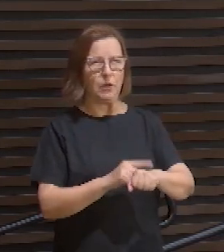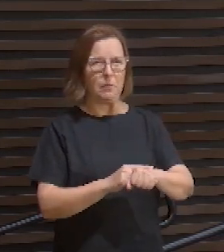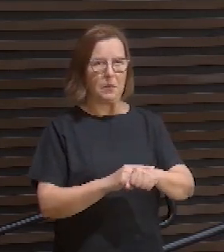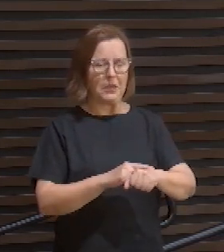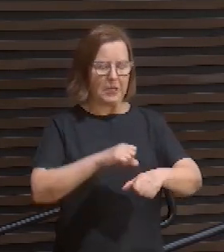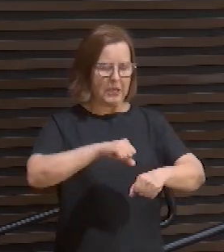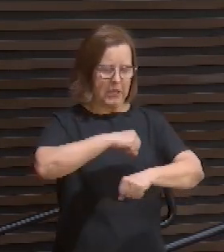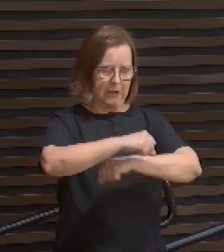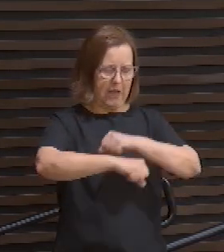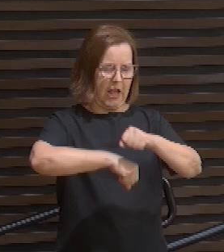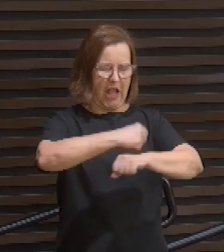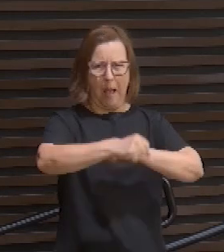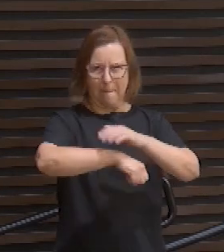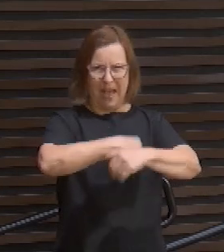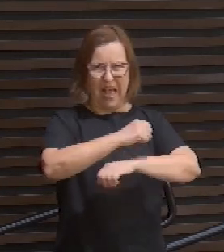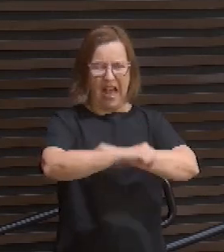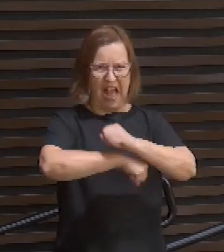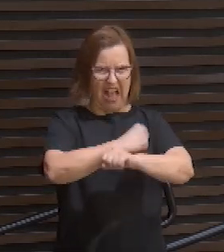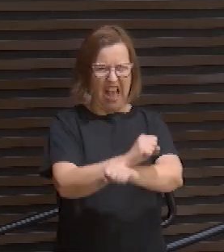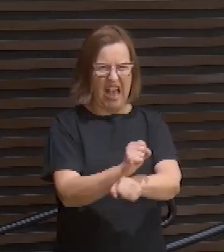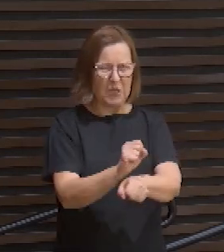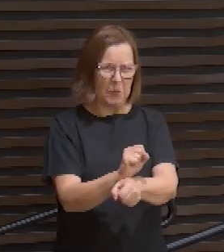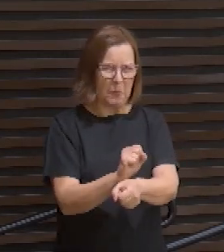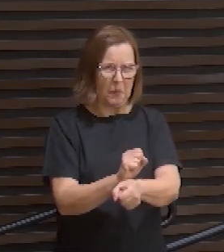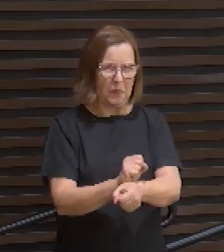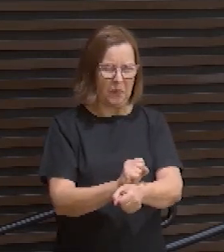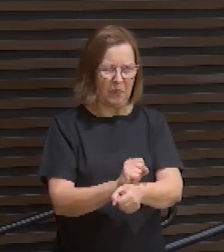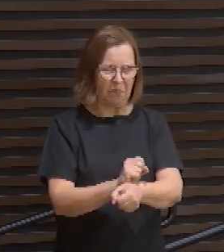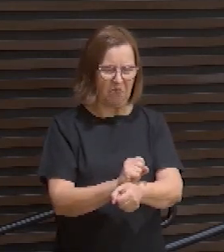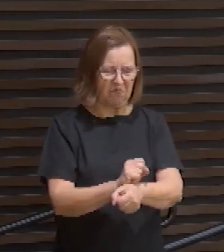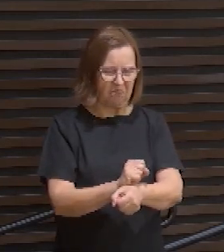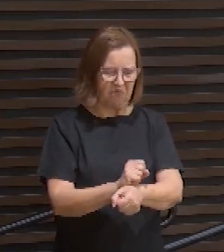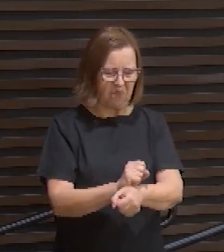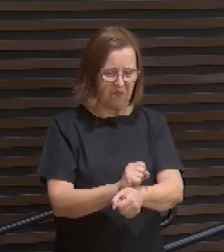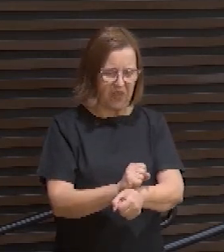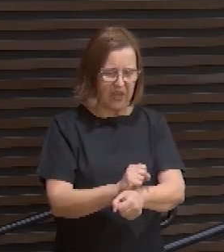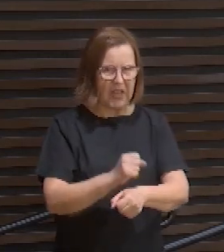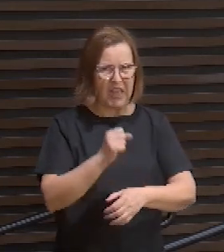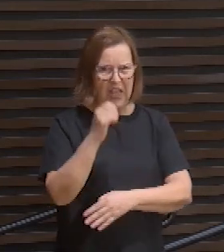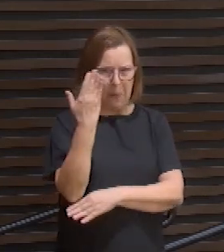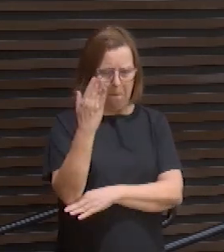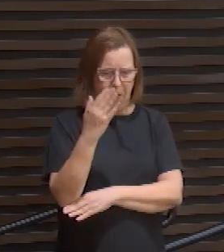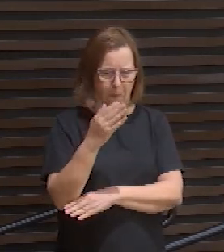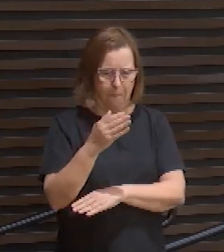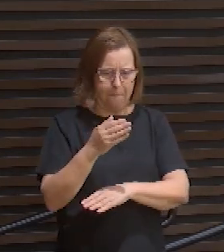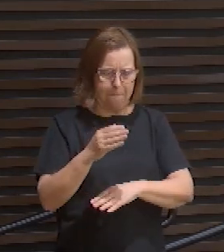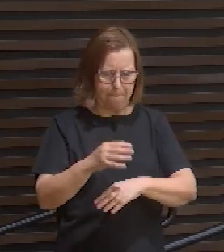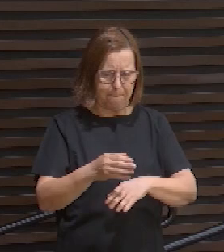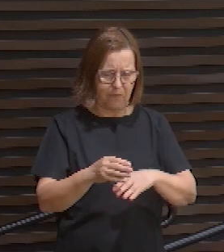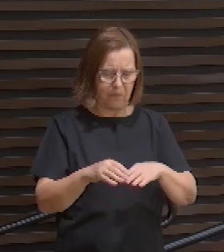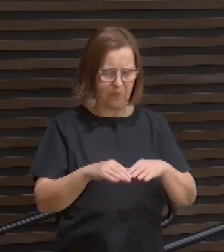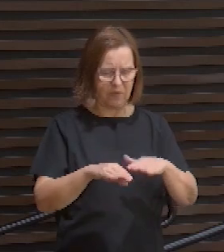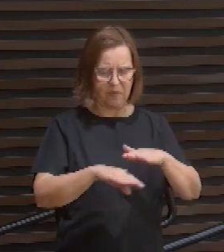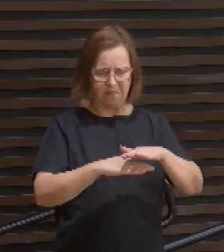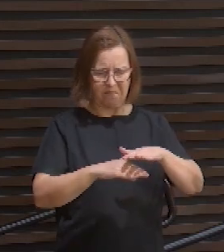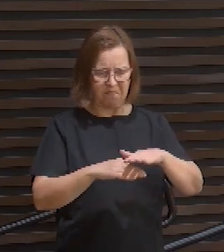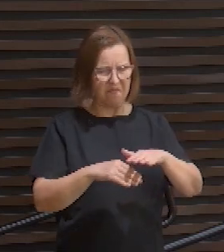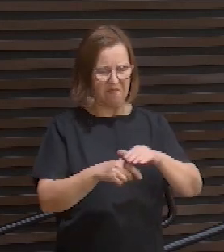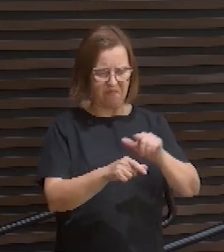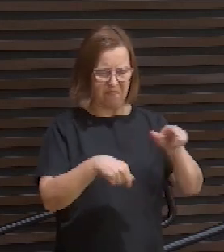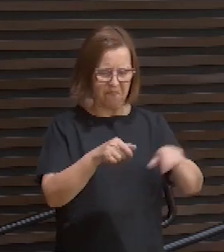fogueira, com a lenha sob os seus pés, deram uma chance para ele.